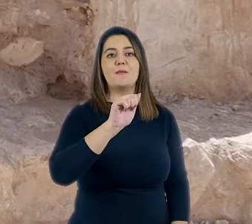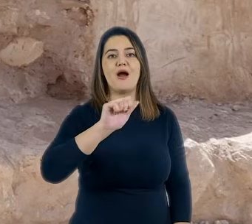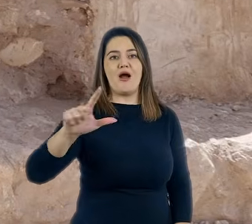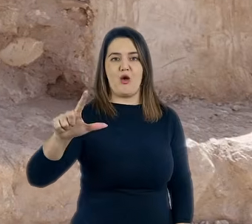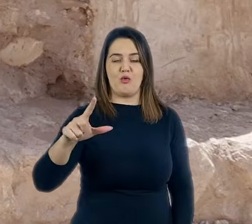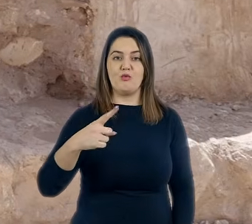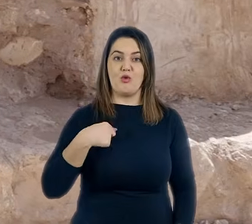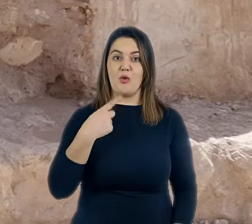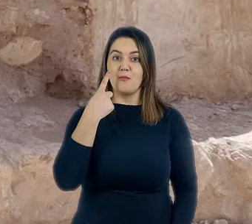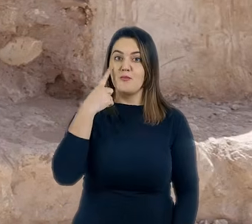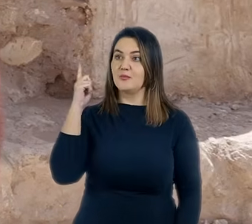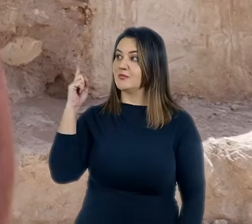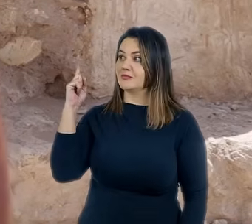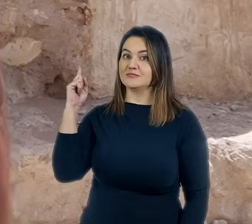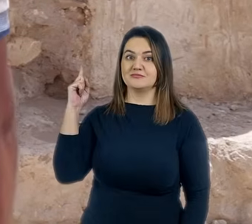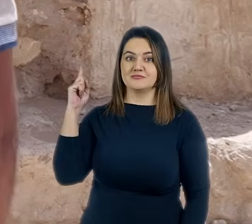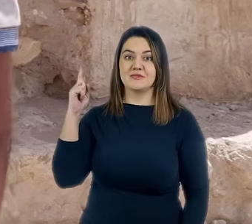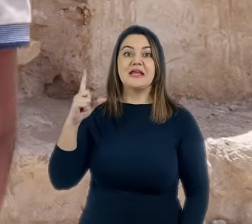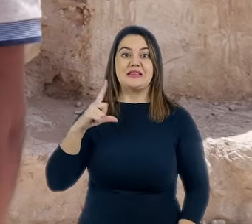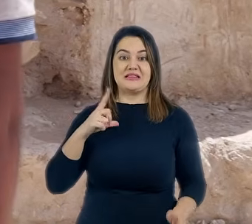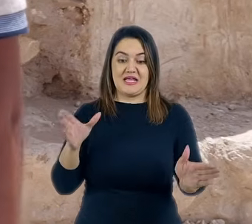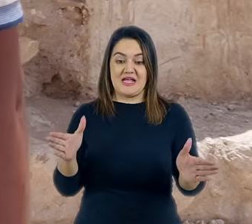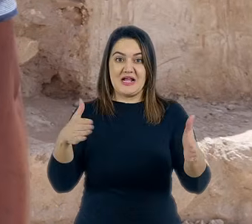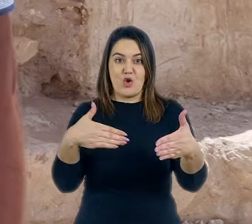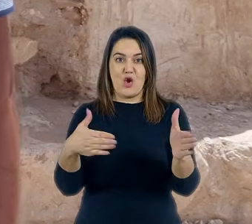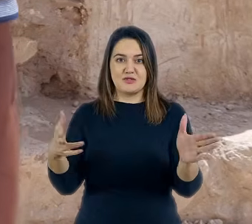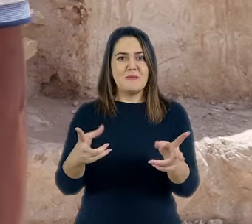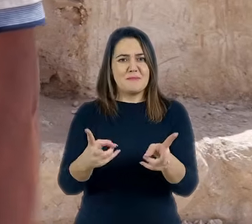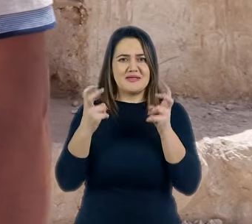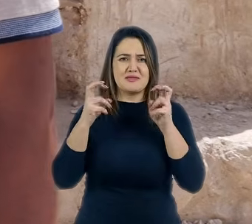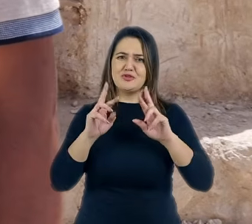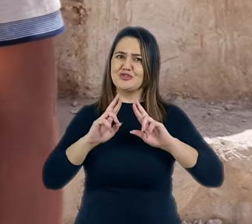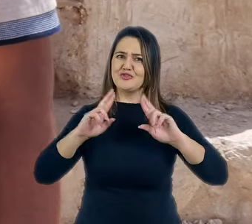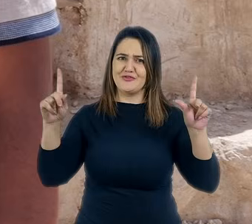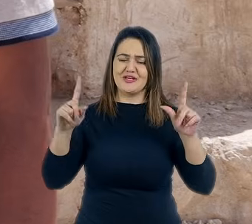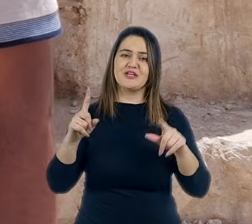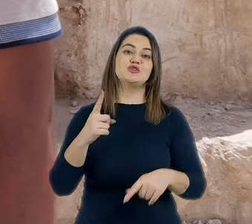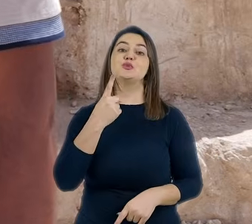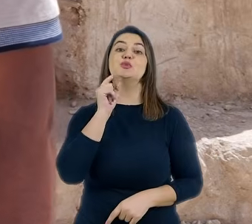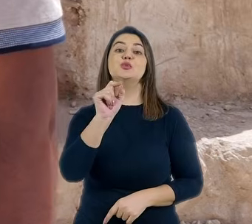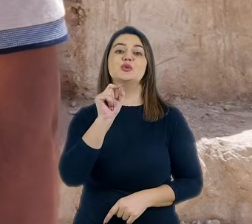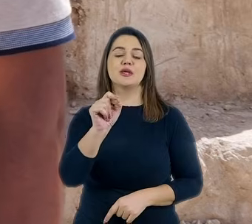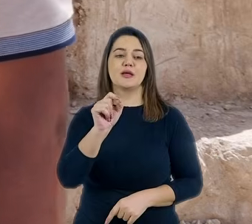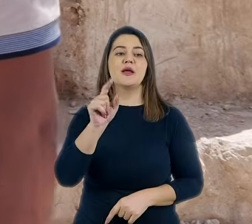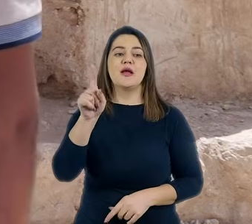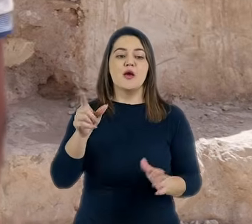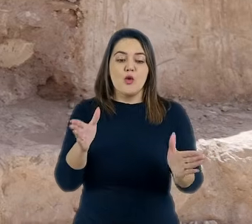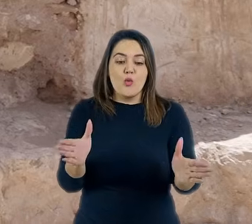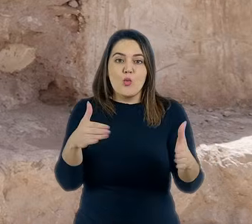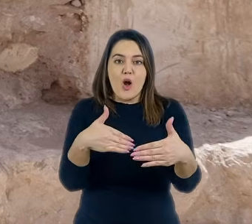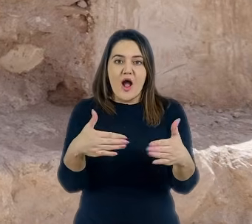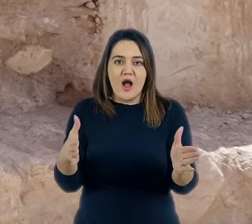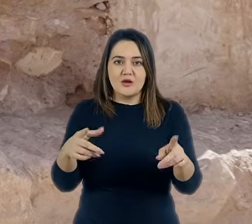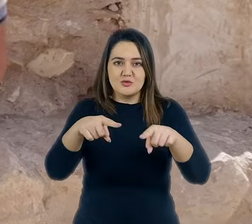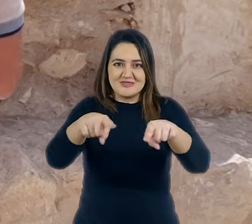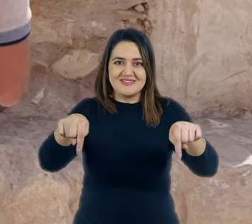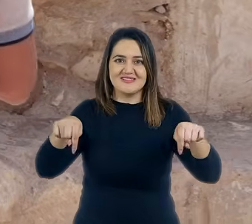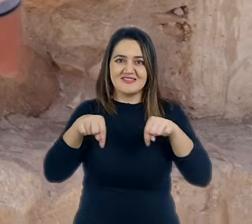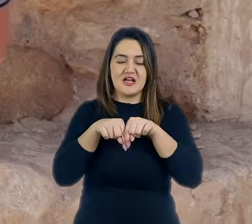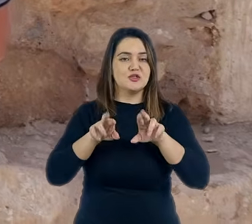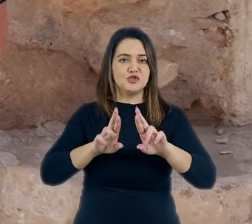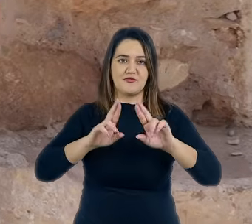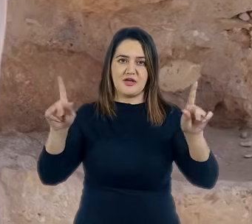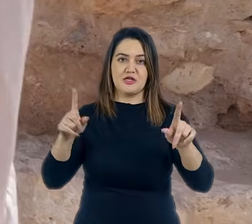esse altar foi encontrado justamente aqui atrás, nesse cômodo. Você nota algumas coisas que nos chamam a atenção, que esse aqui não era um cômodo